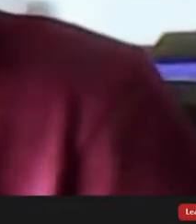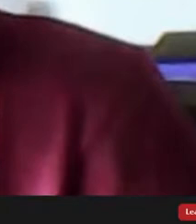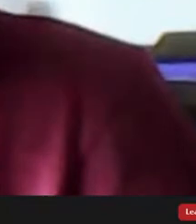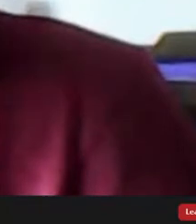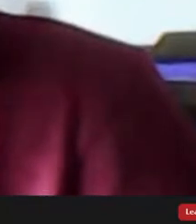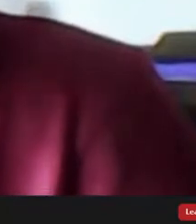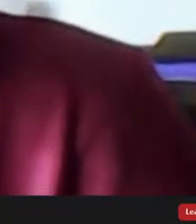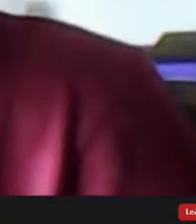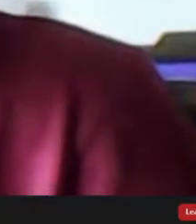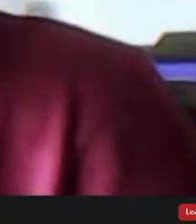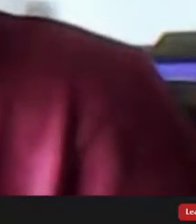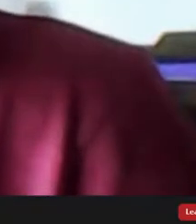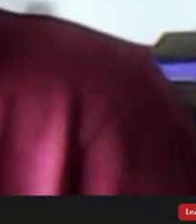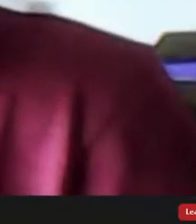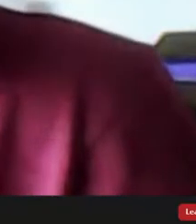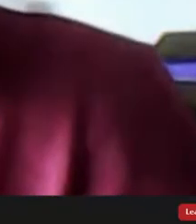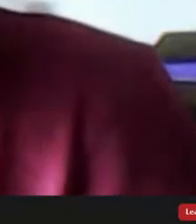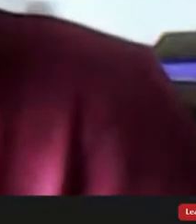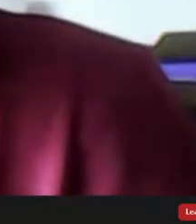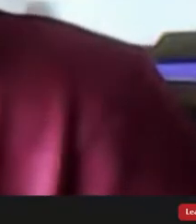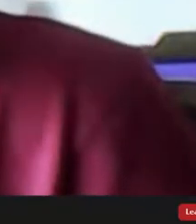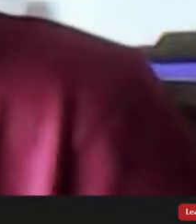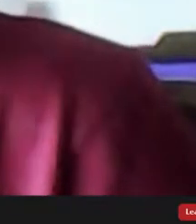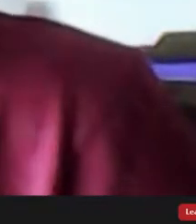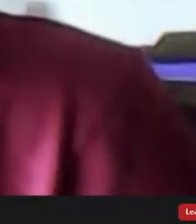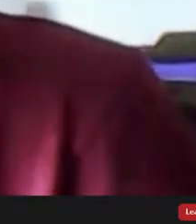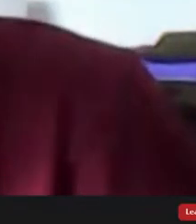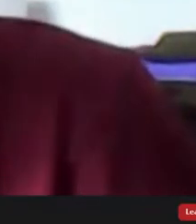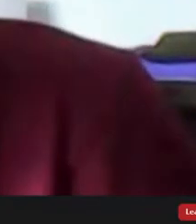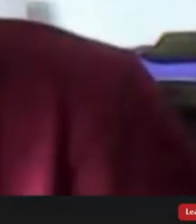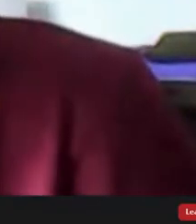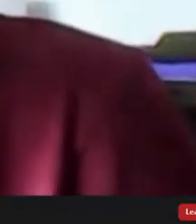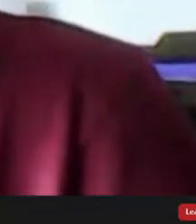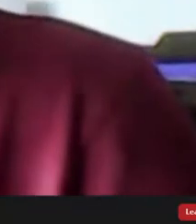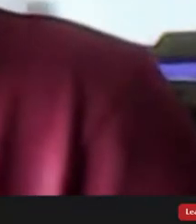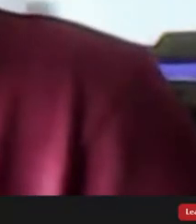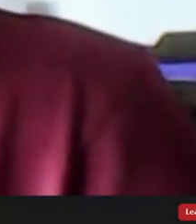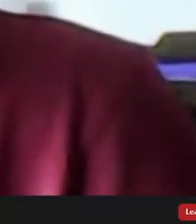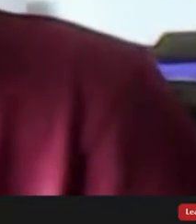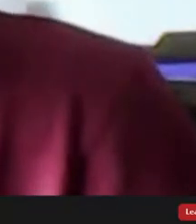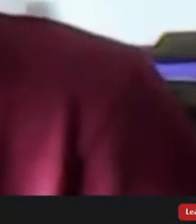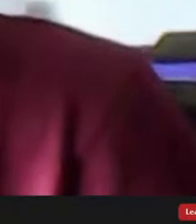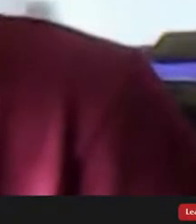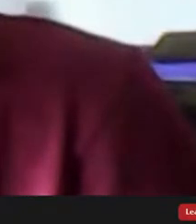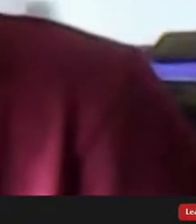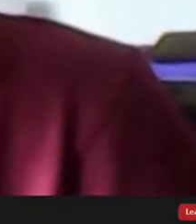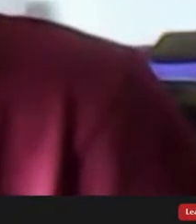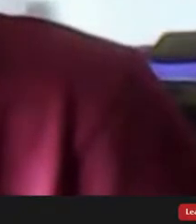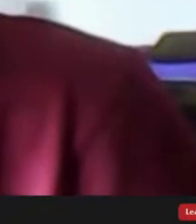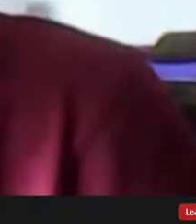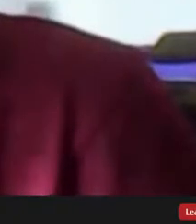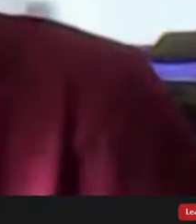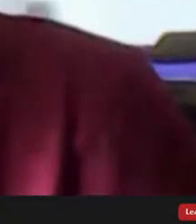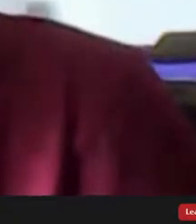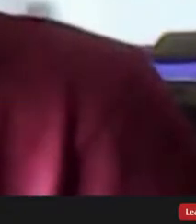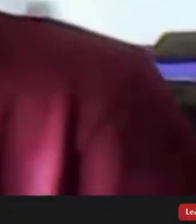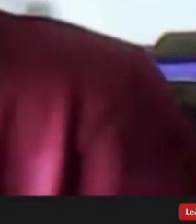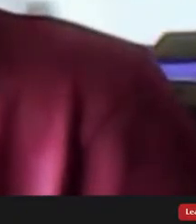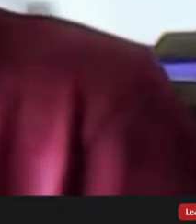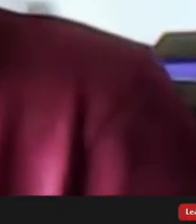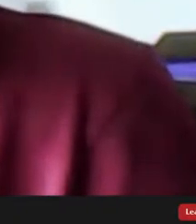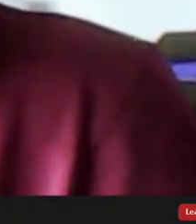quase 40% dos alunos nunca conseguiram acessar as atividades remotas, ficaram exclusivamente nas atividades